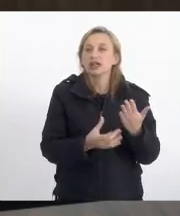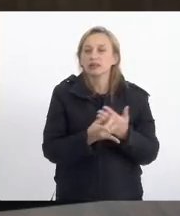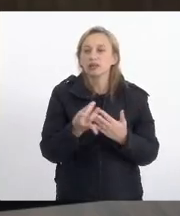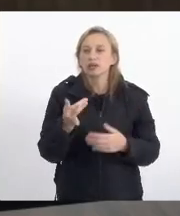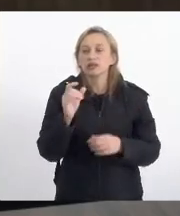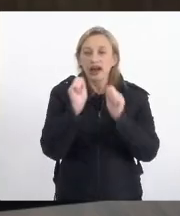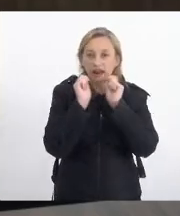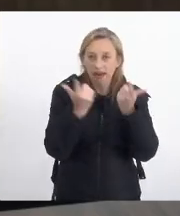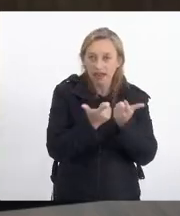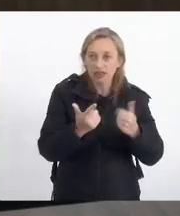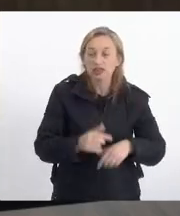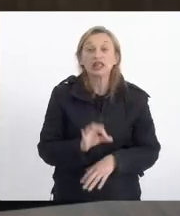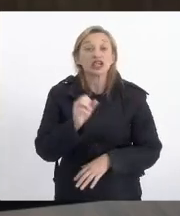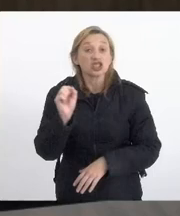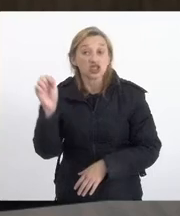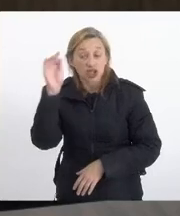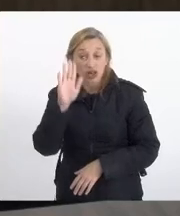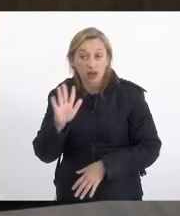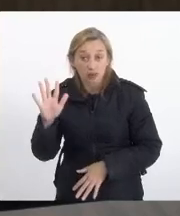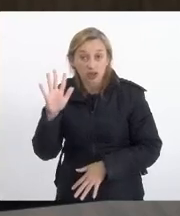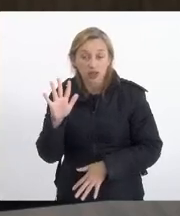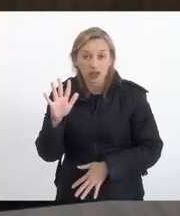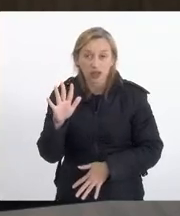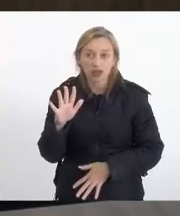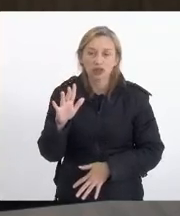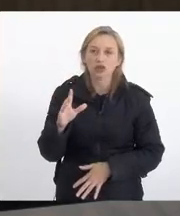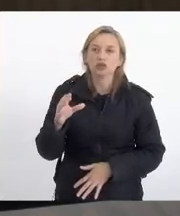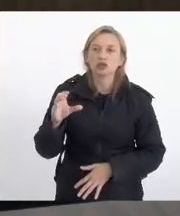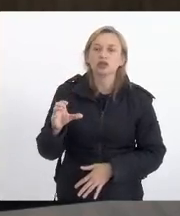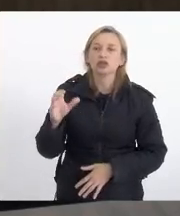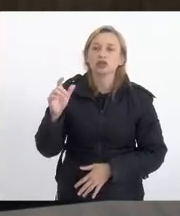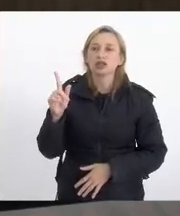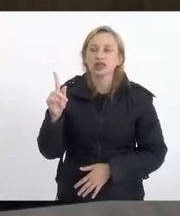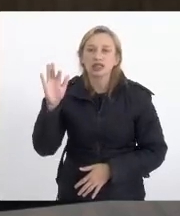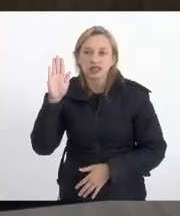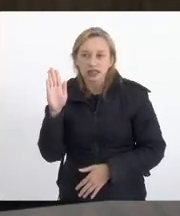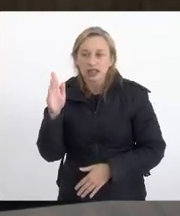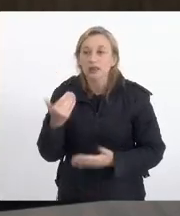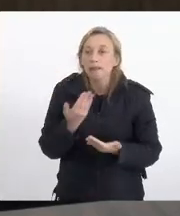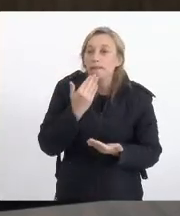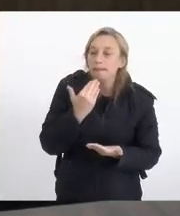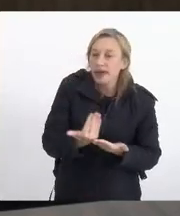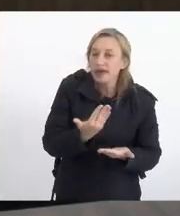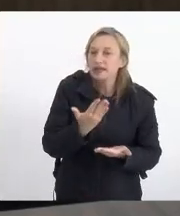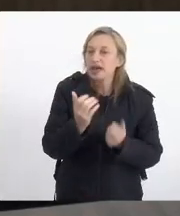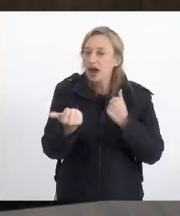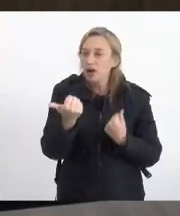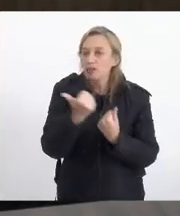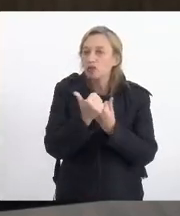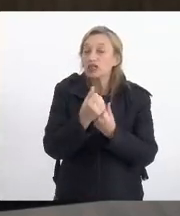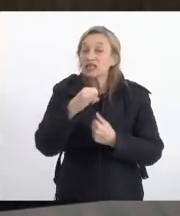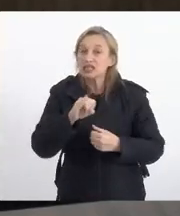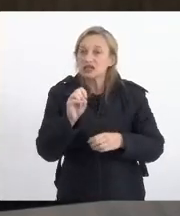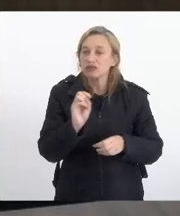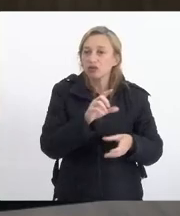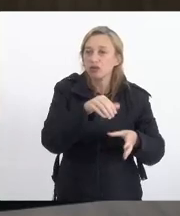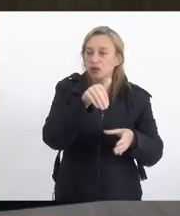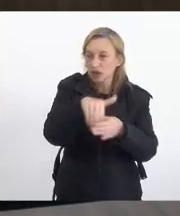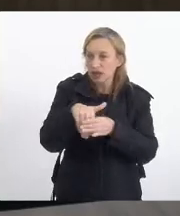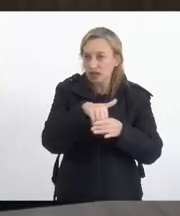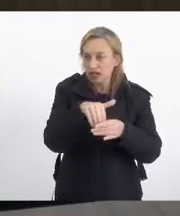da LERJ. Geralmente, os candidatos aos cargos eletivos pedem apoio, pois, caso sejam eleitos,